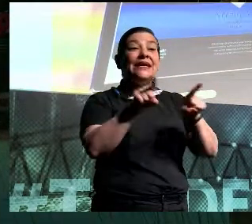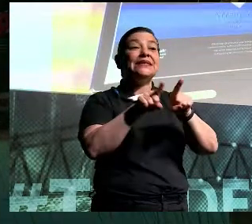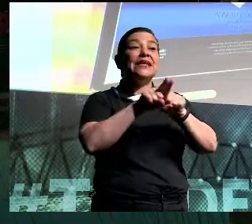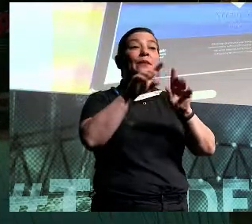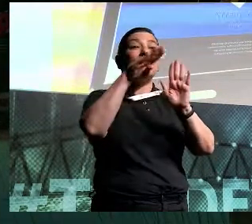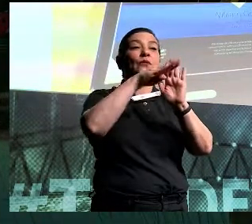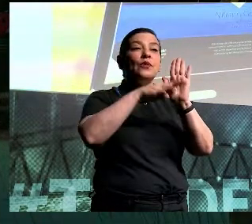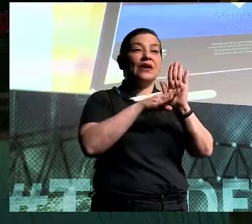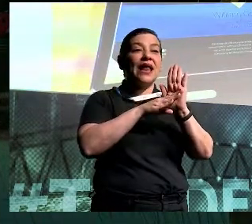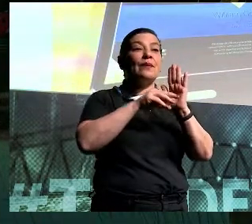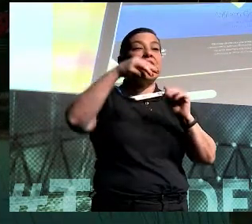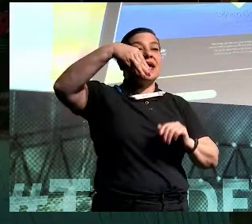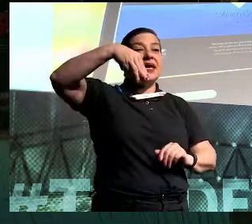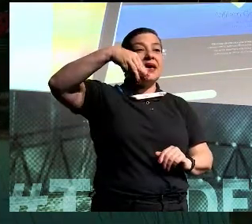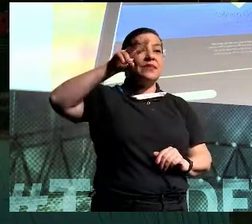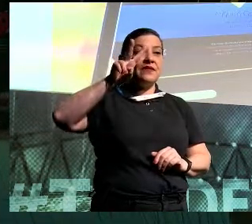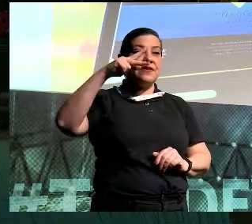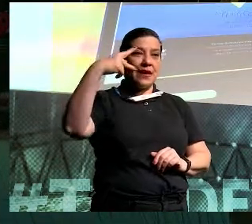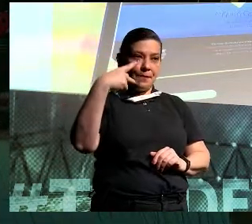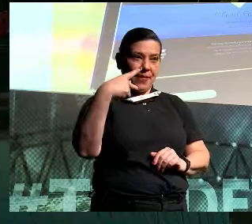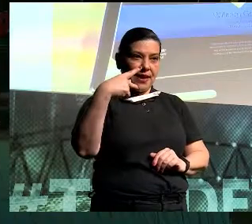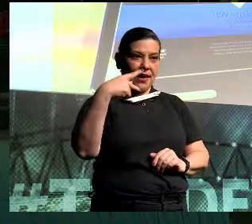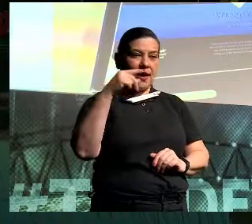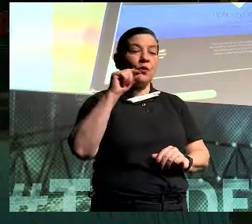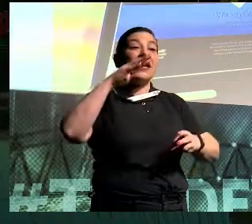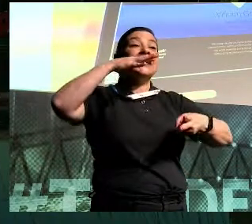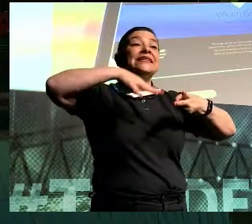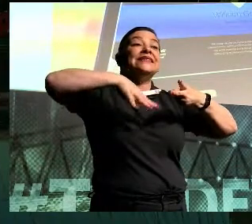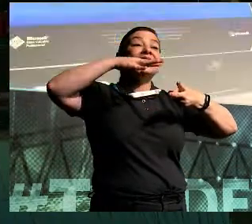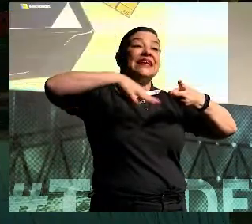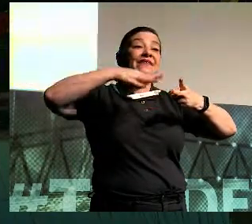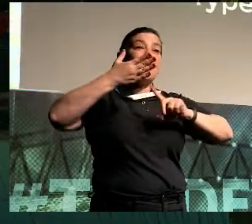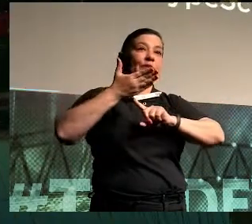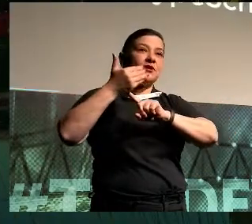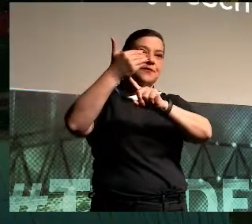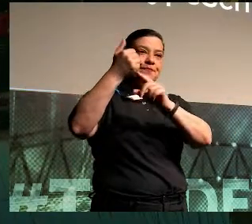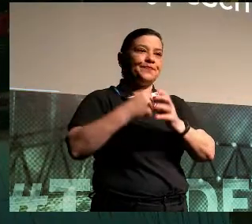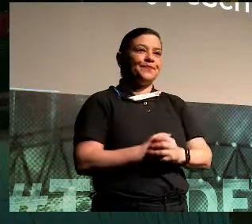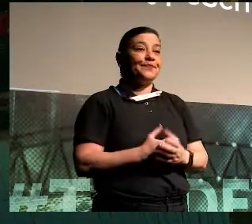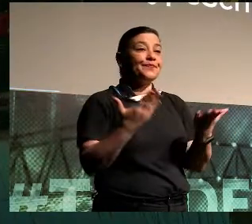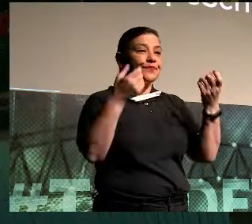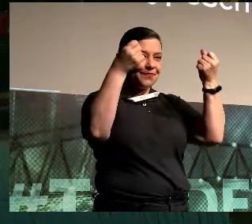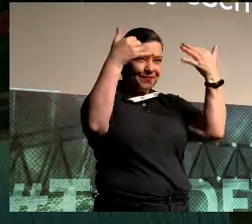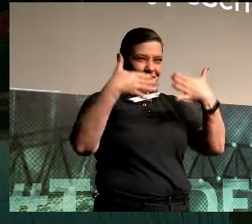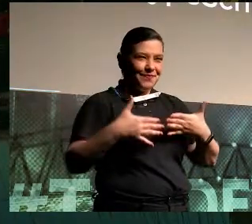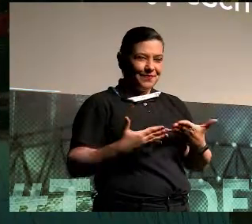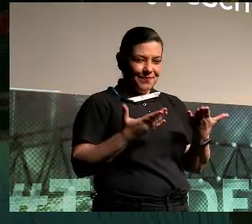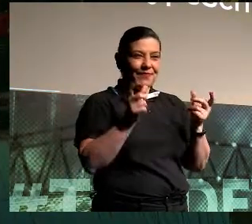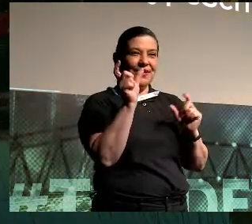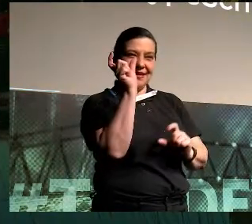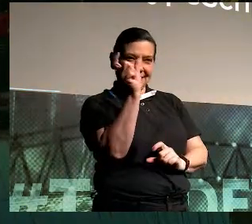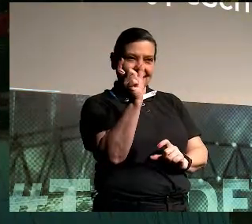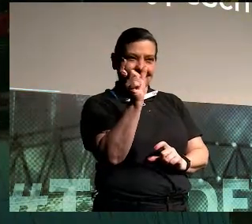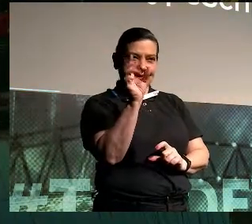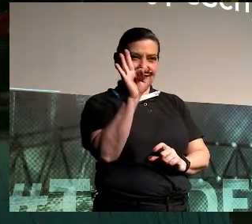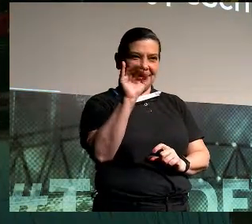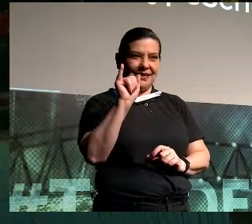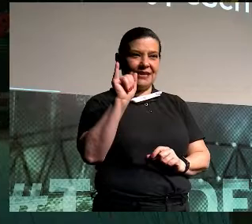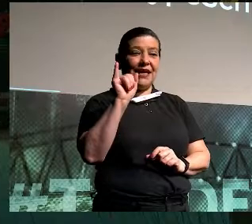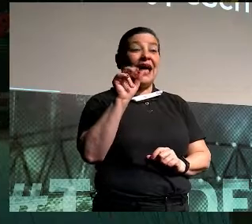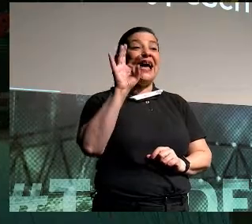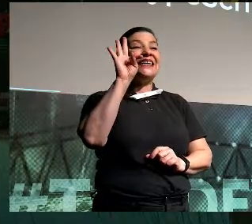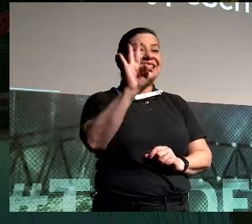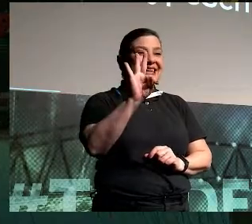programa MVP, na categoria de Developer Technologies. Mas bora lá falar de TypeScript. Bom, principal